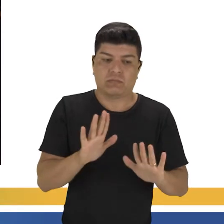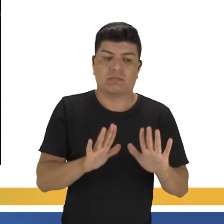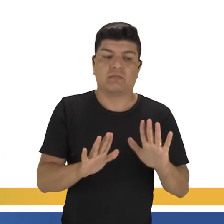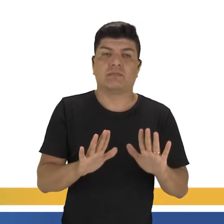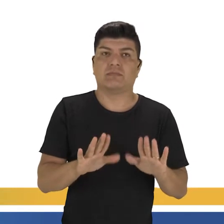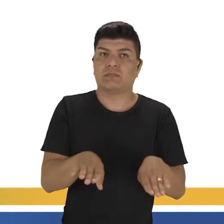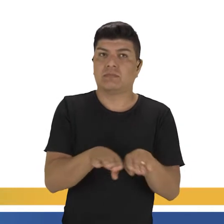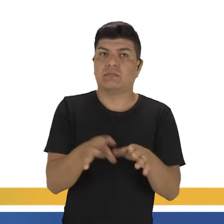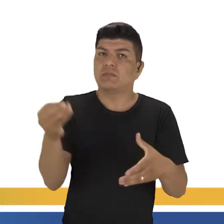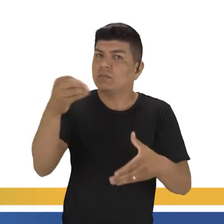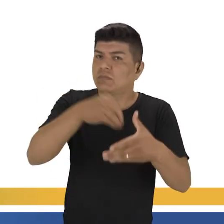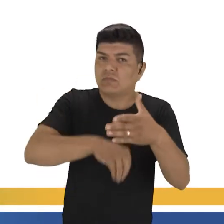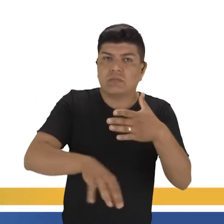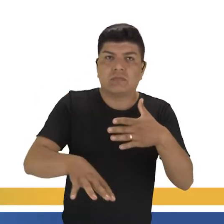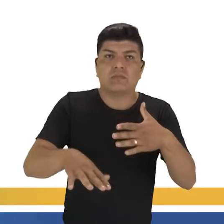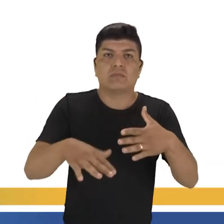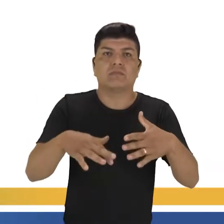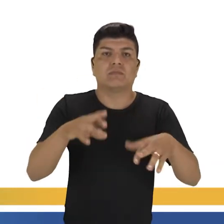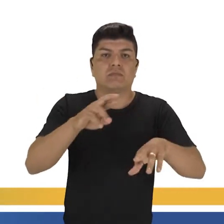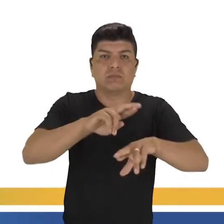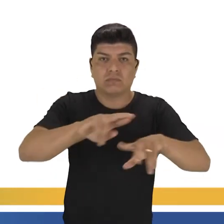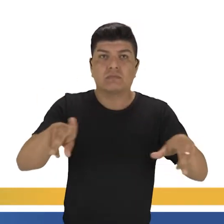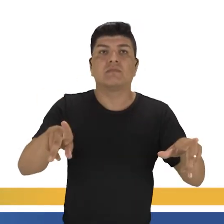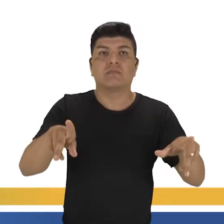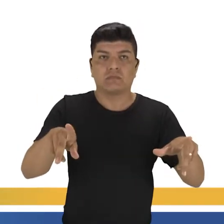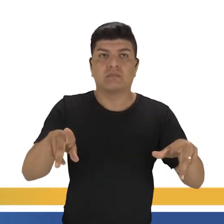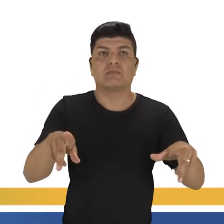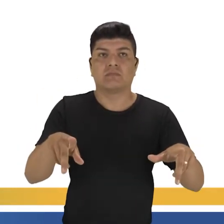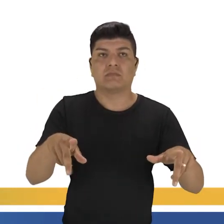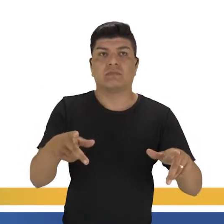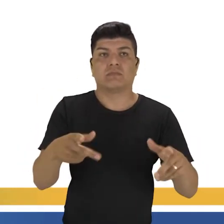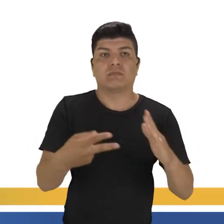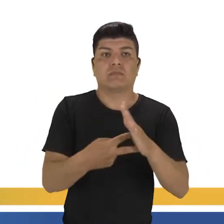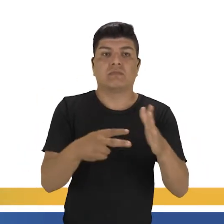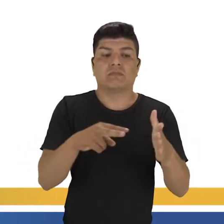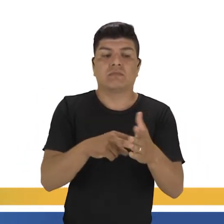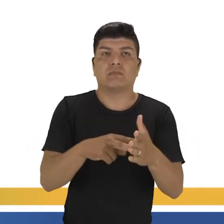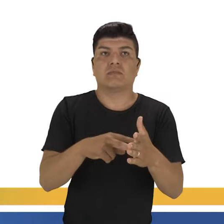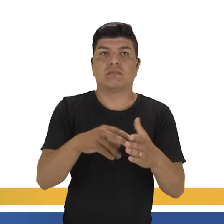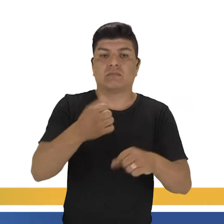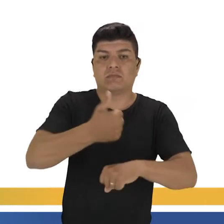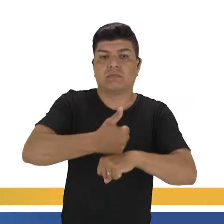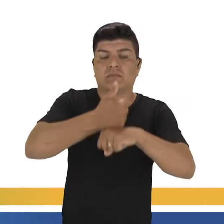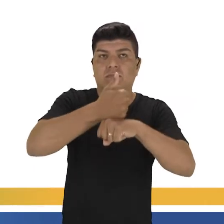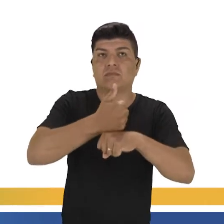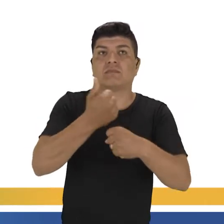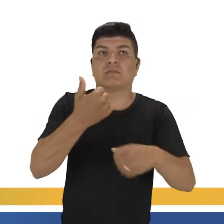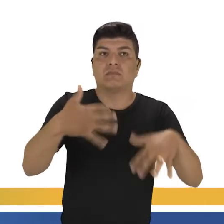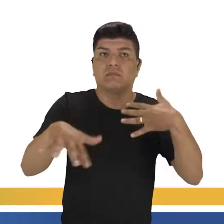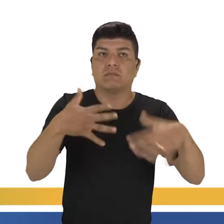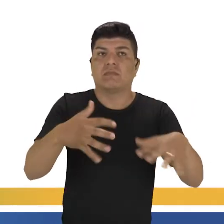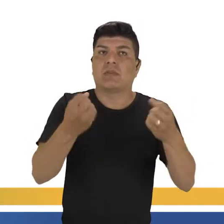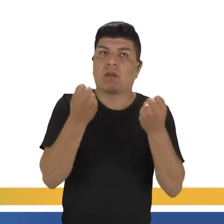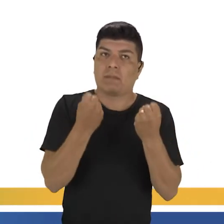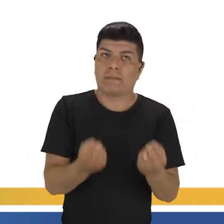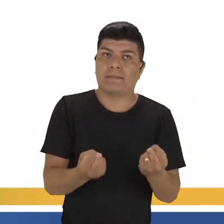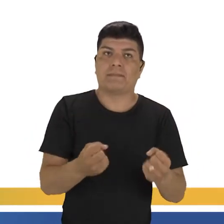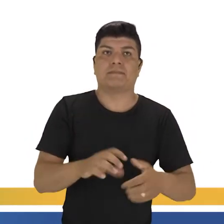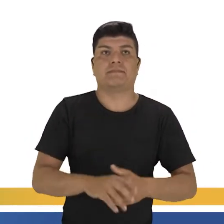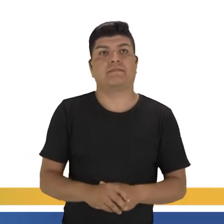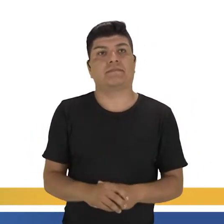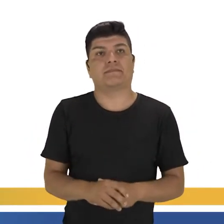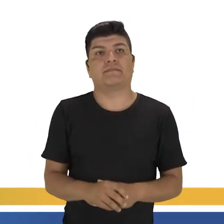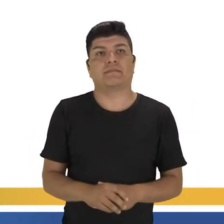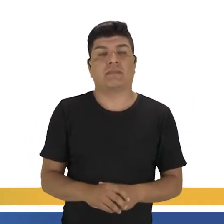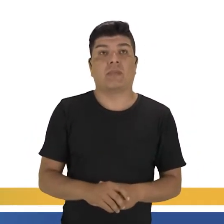que está dentro dessas variações do peso corresponde a essas qualidades do movimento relacionado ao peso.